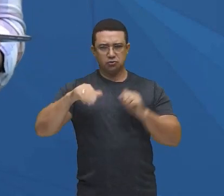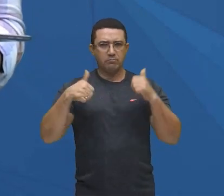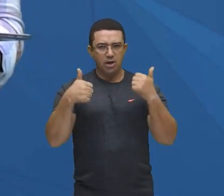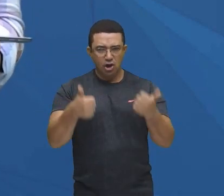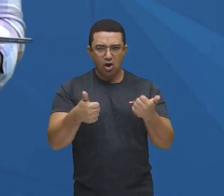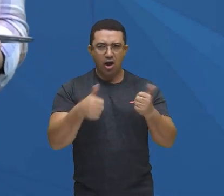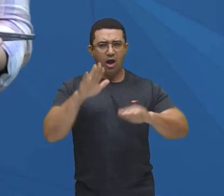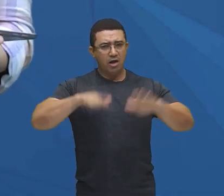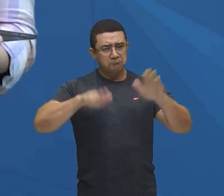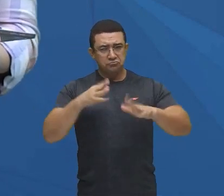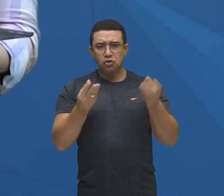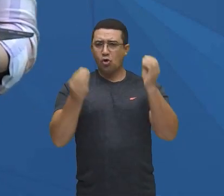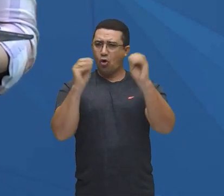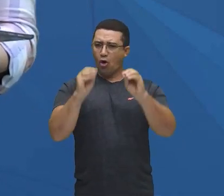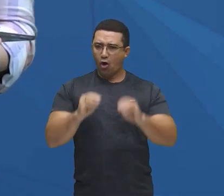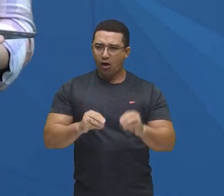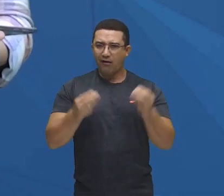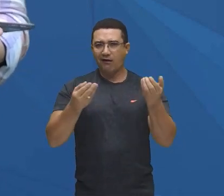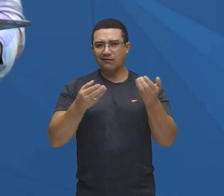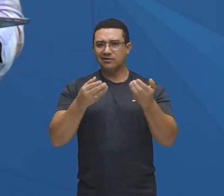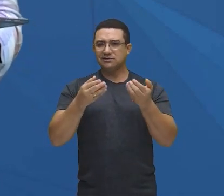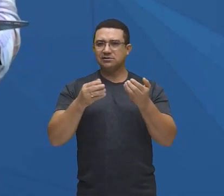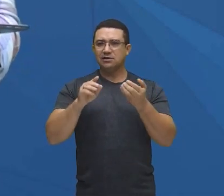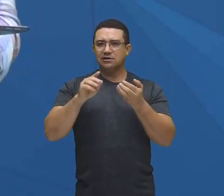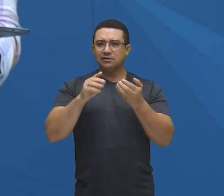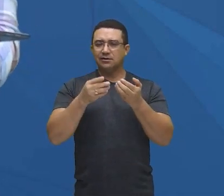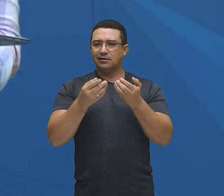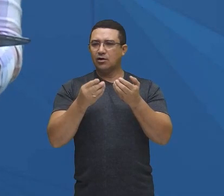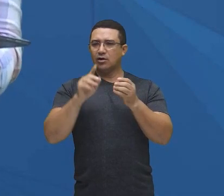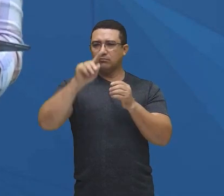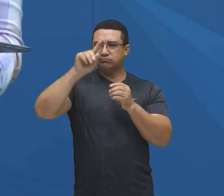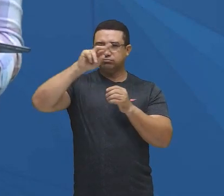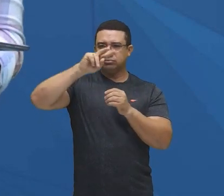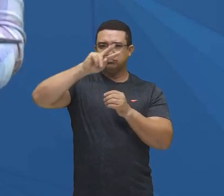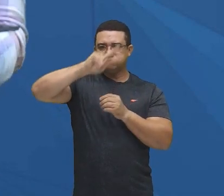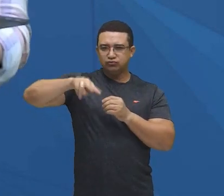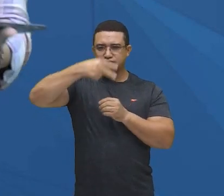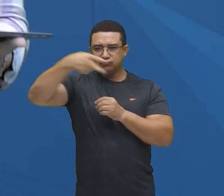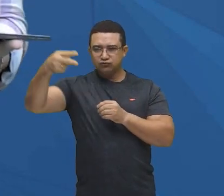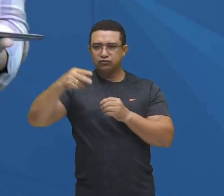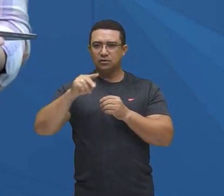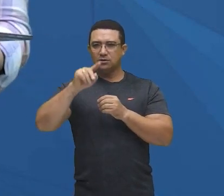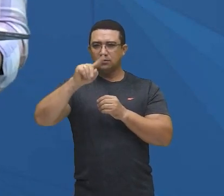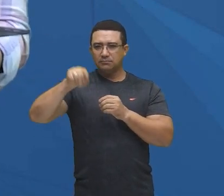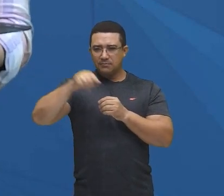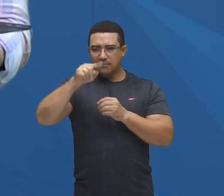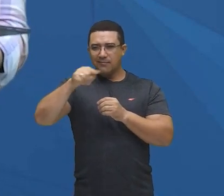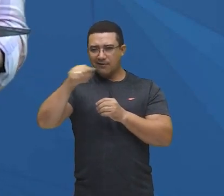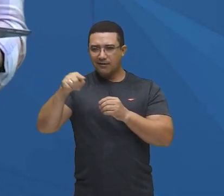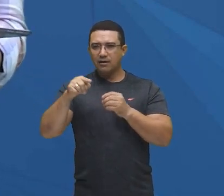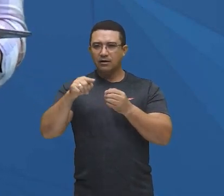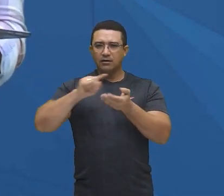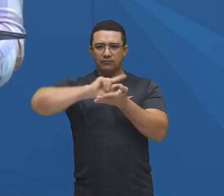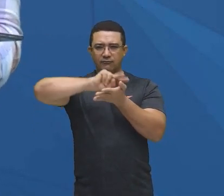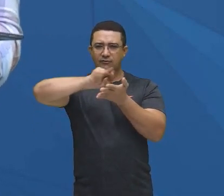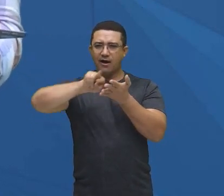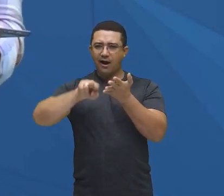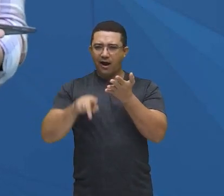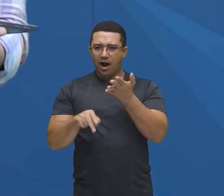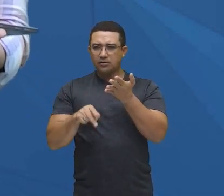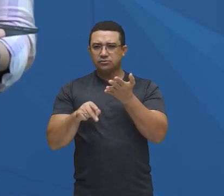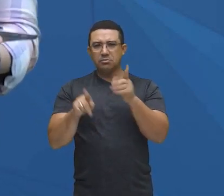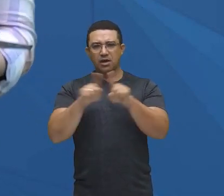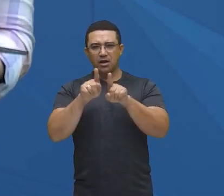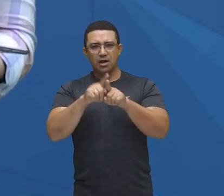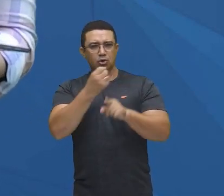caracteres especiais, como o asterisco, o jogo da velha, exclamações, entre outros sinais, e números e